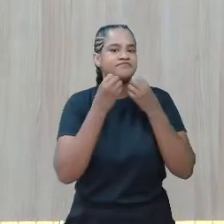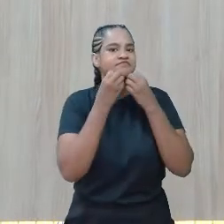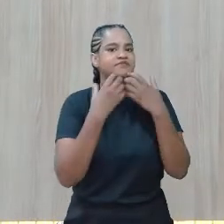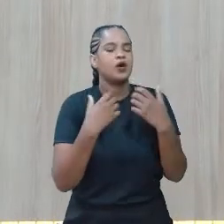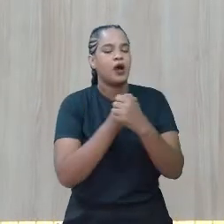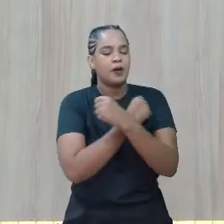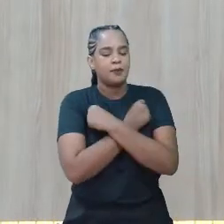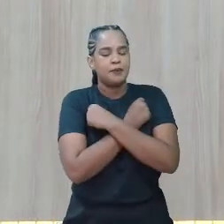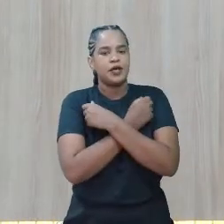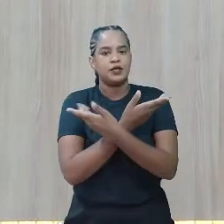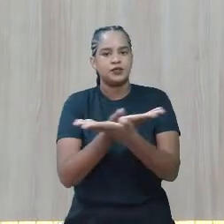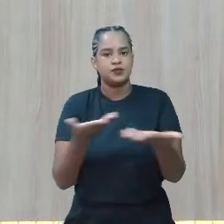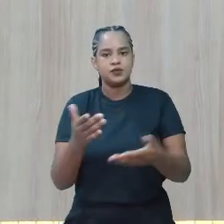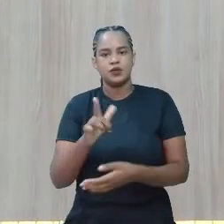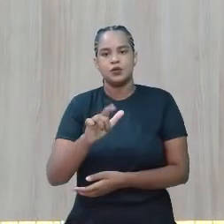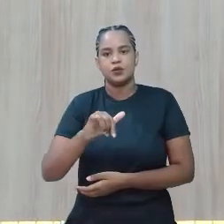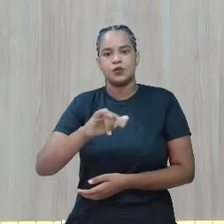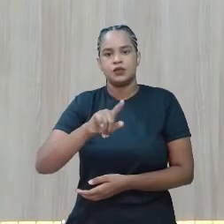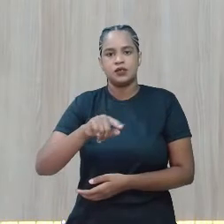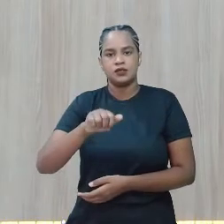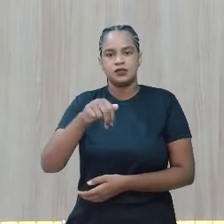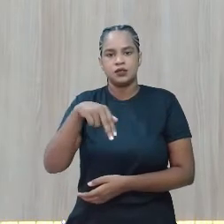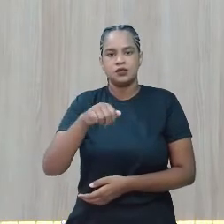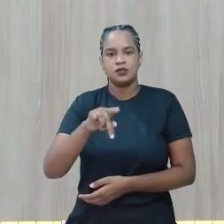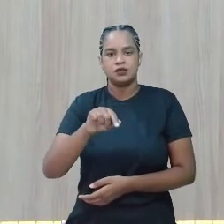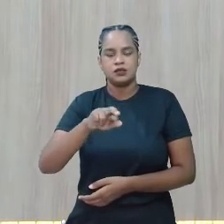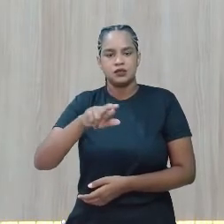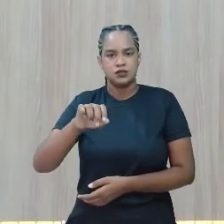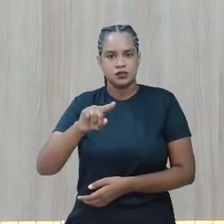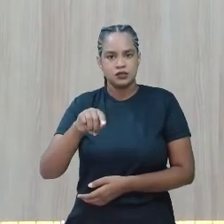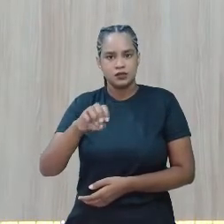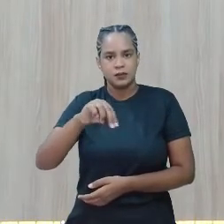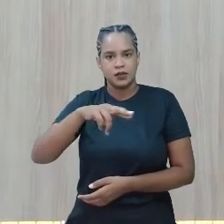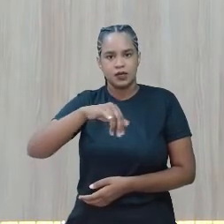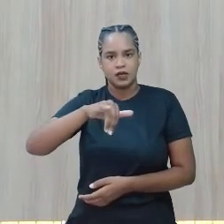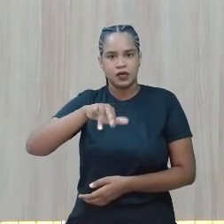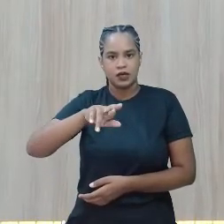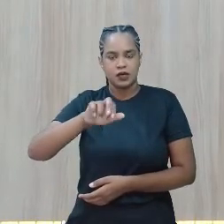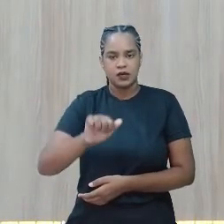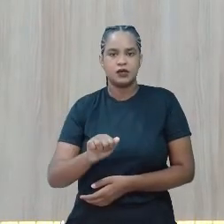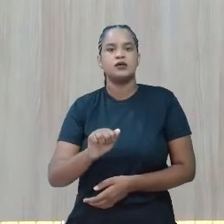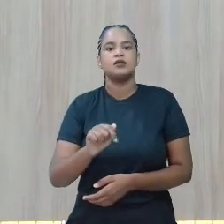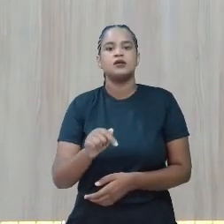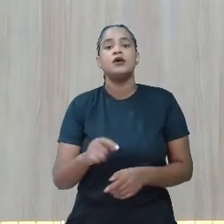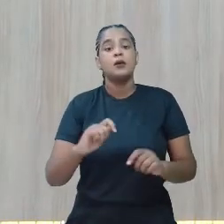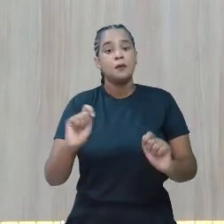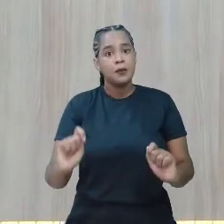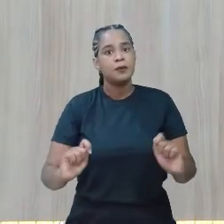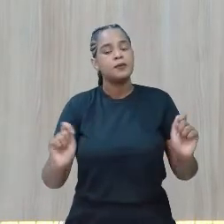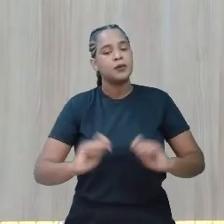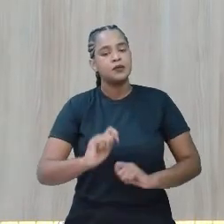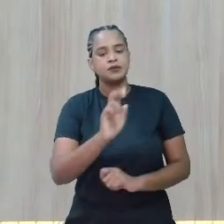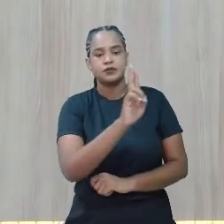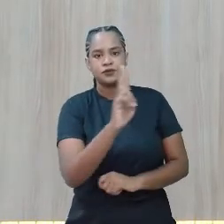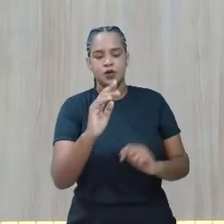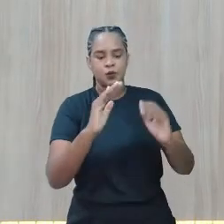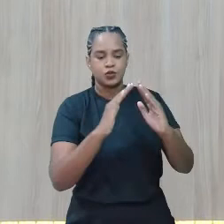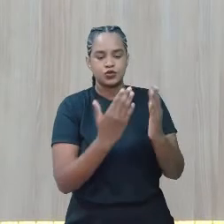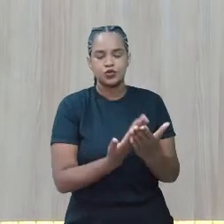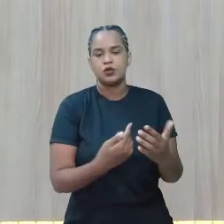Um abração para você, Luísa, Andresa, Maiara. Coloquem aí no chat a escola de vocês, o nome